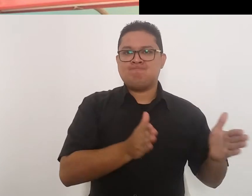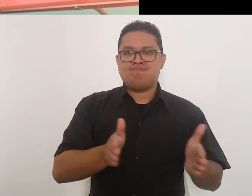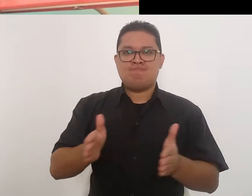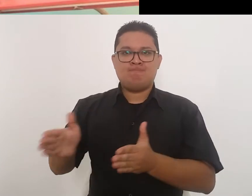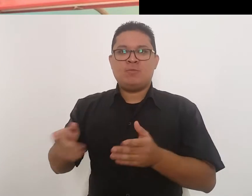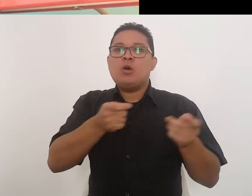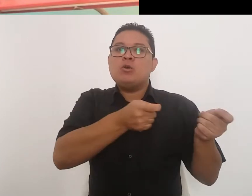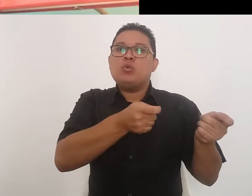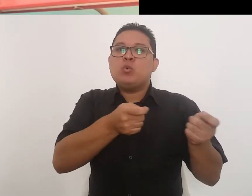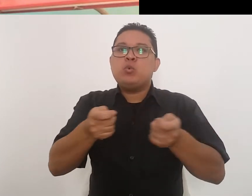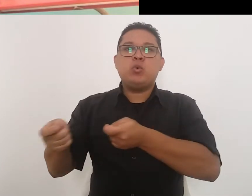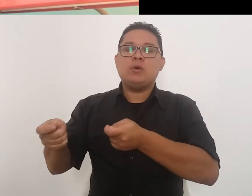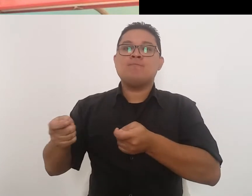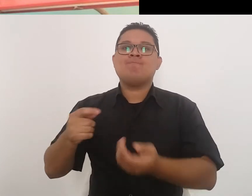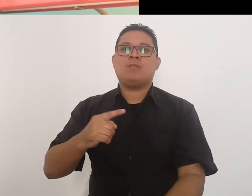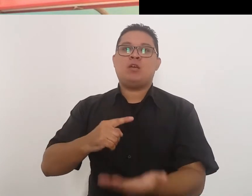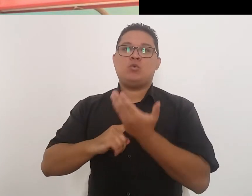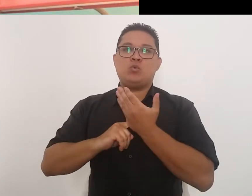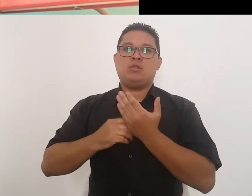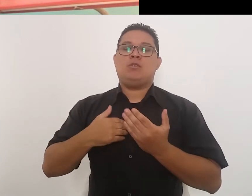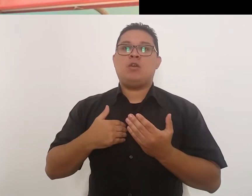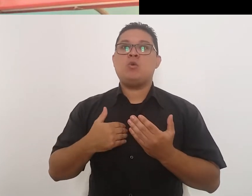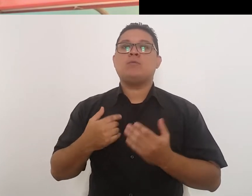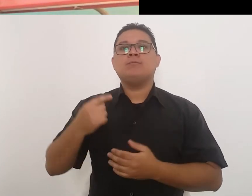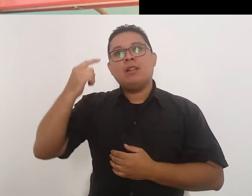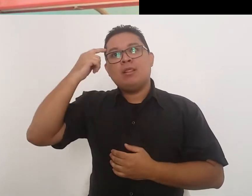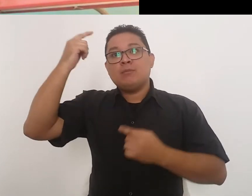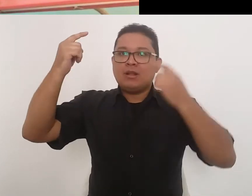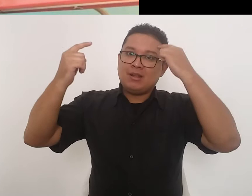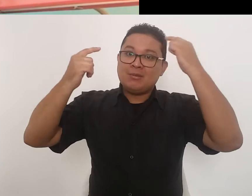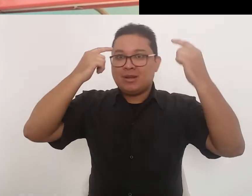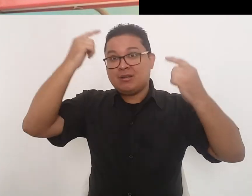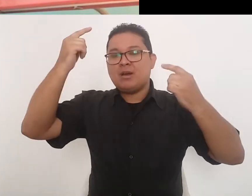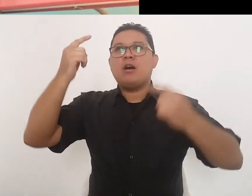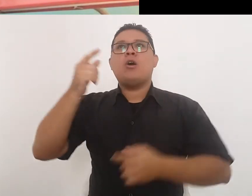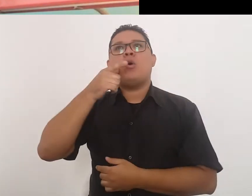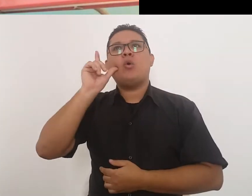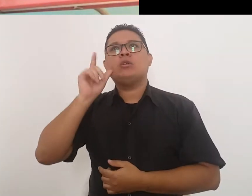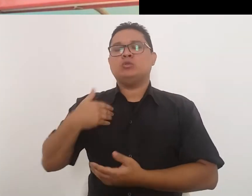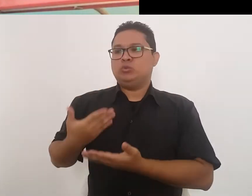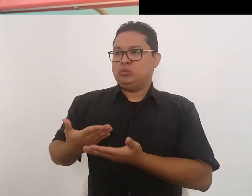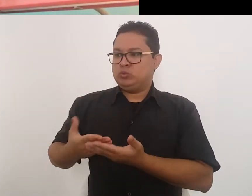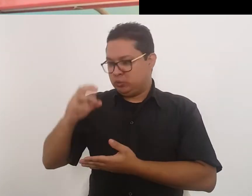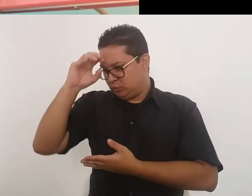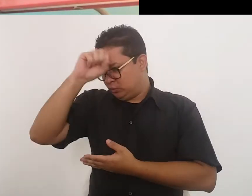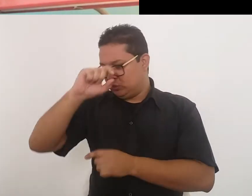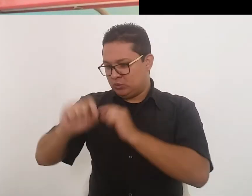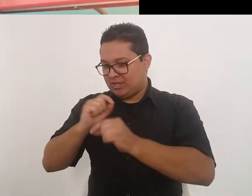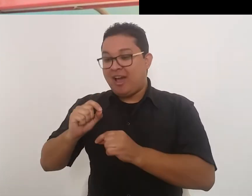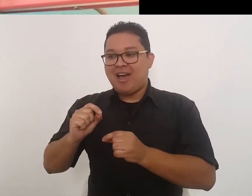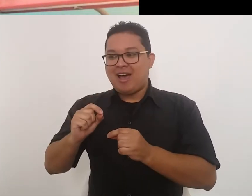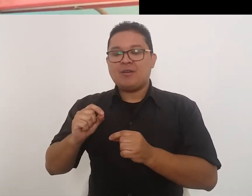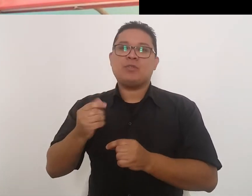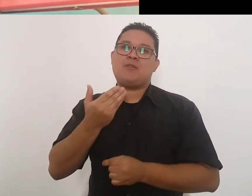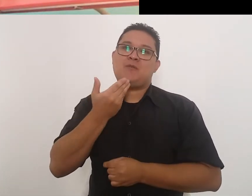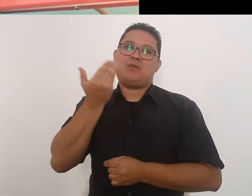organização maior nesse caso, o que vai nos ajudar a lembrar também o conteúdo que a gente estudou.